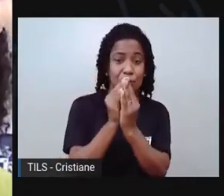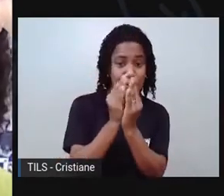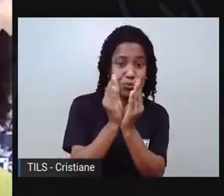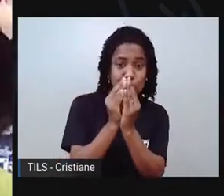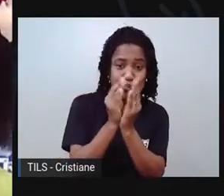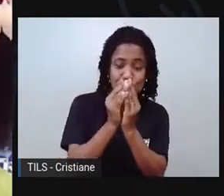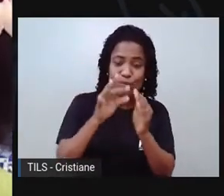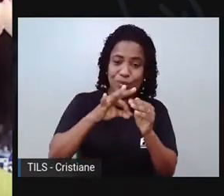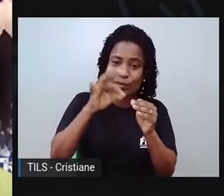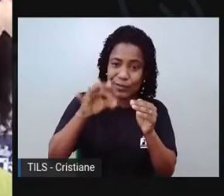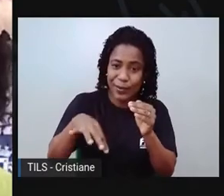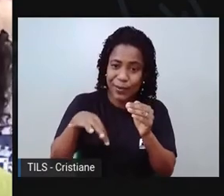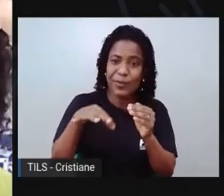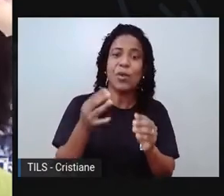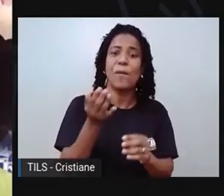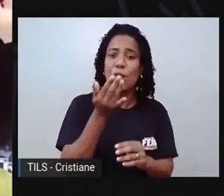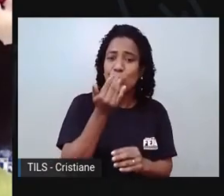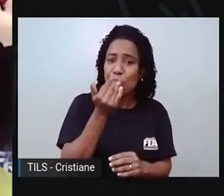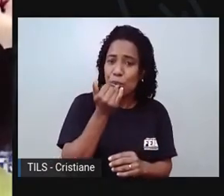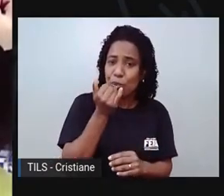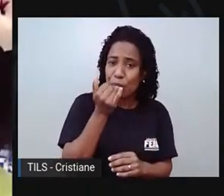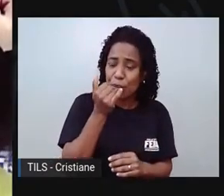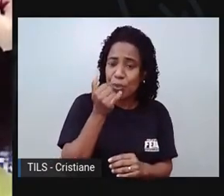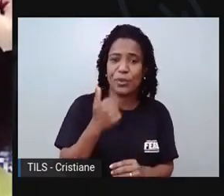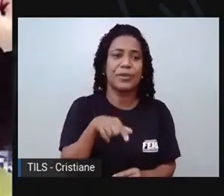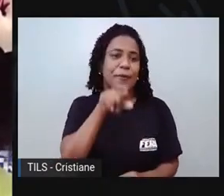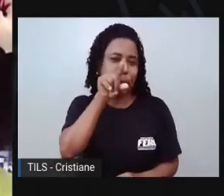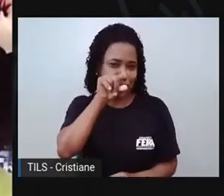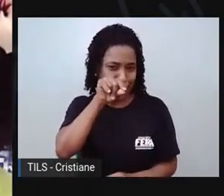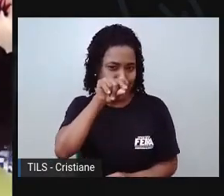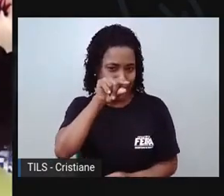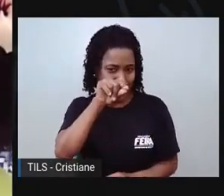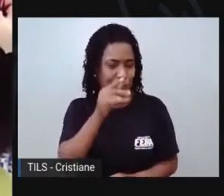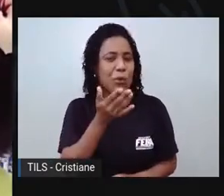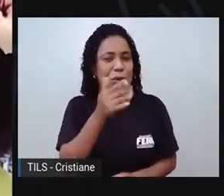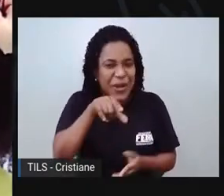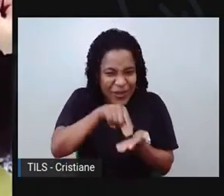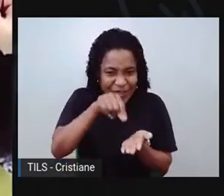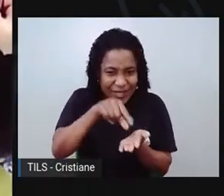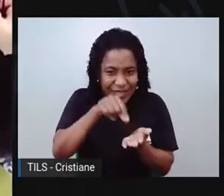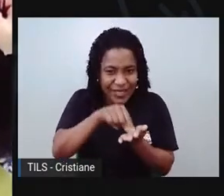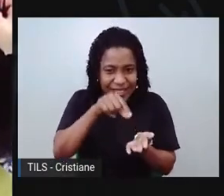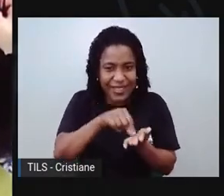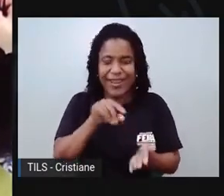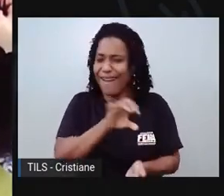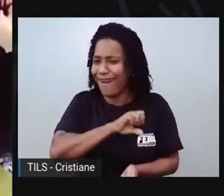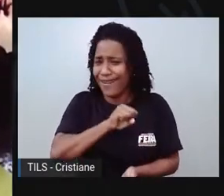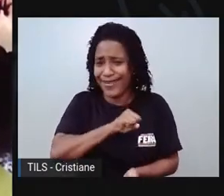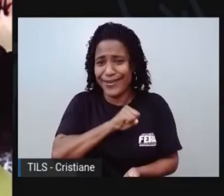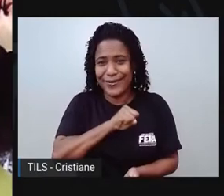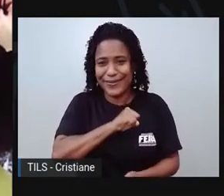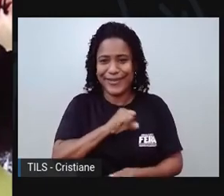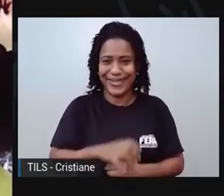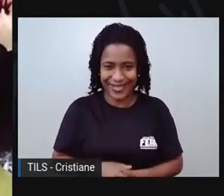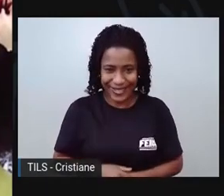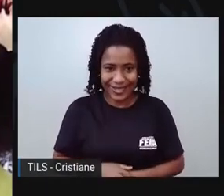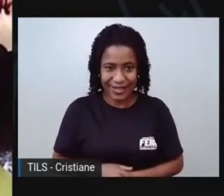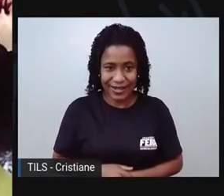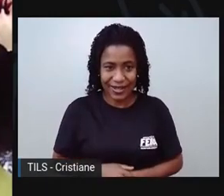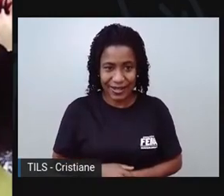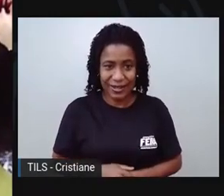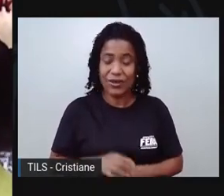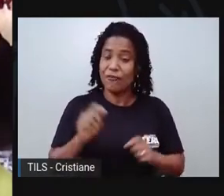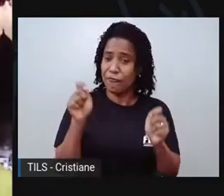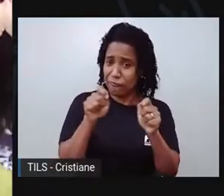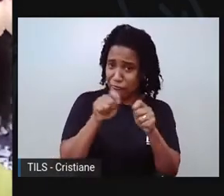comestível, a gente pode comer, os passarinhos adoram. E sabia, Procy, que se faz também